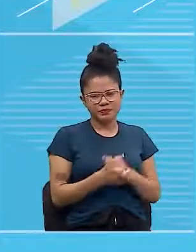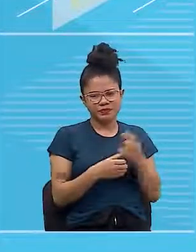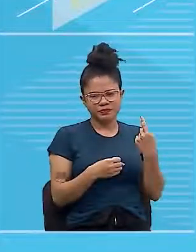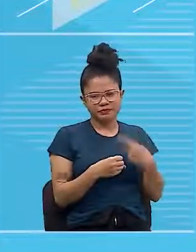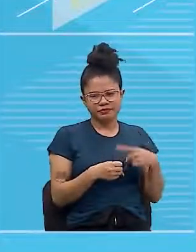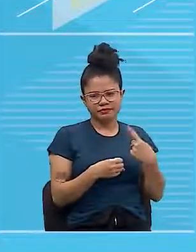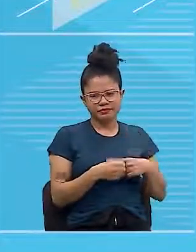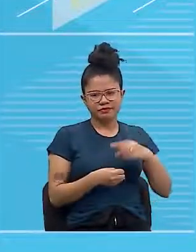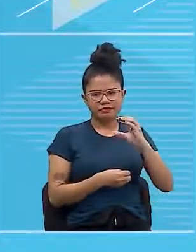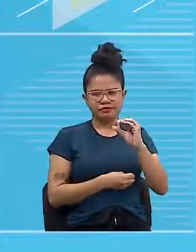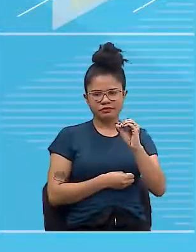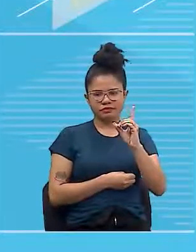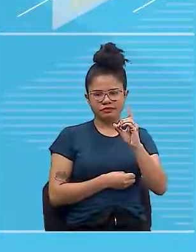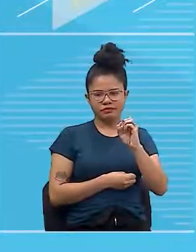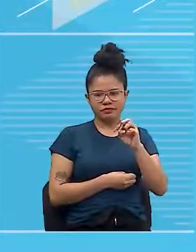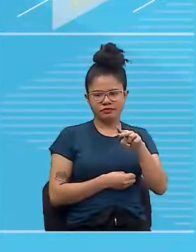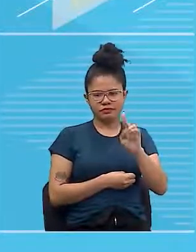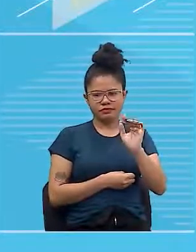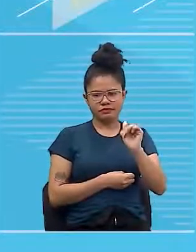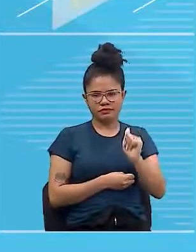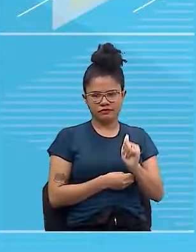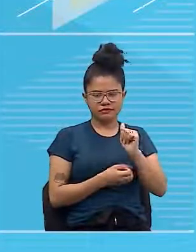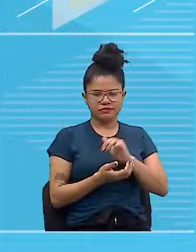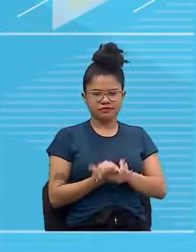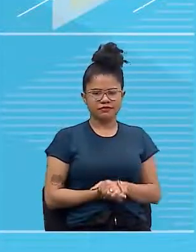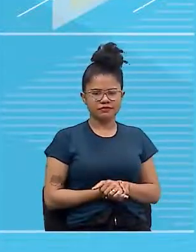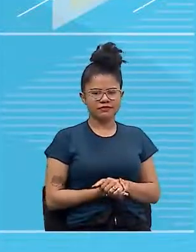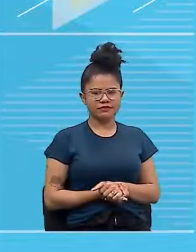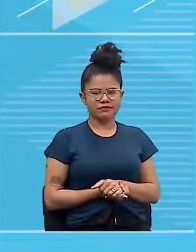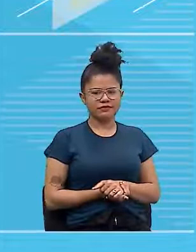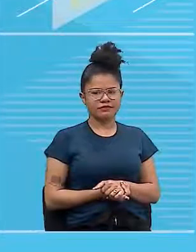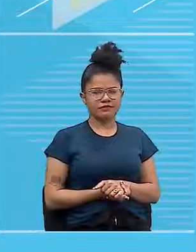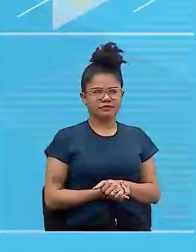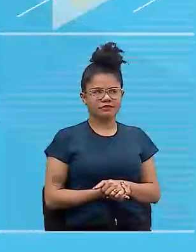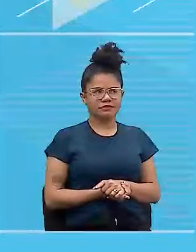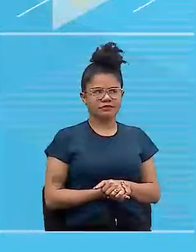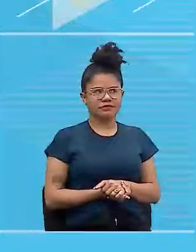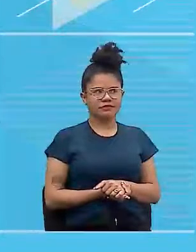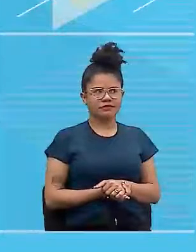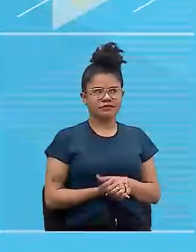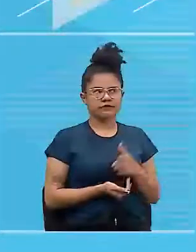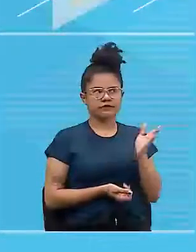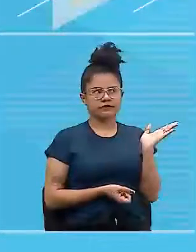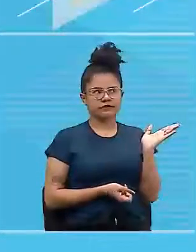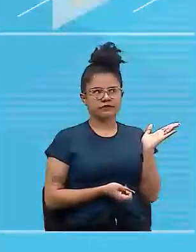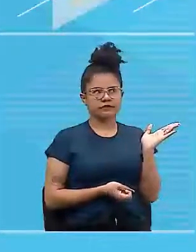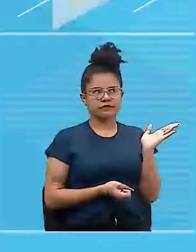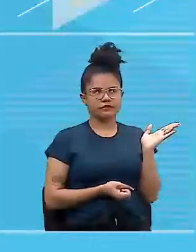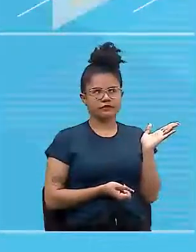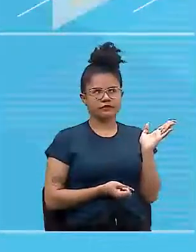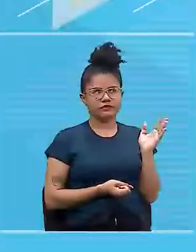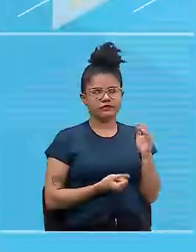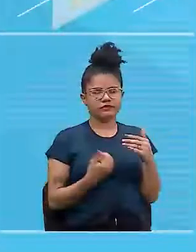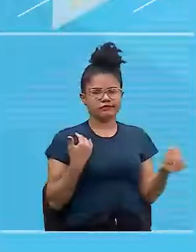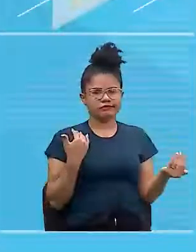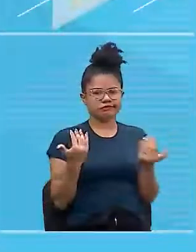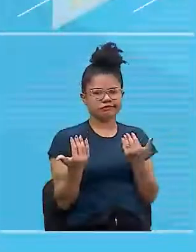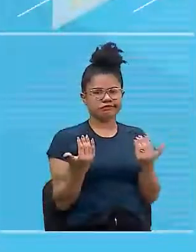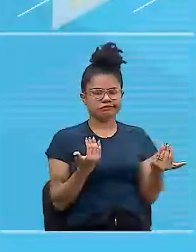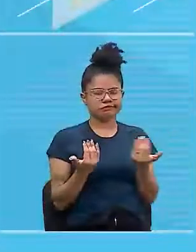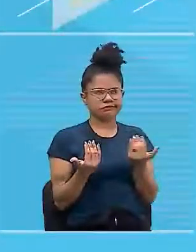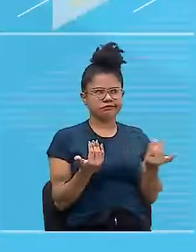colônia é animado eu gosto então nessa comparação